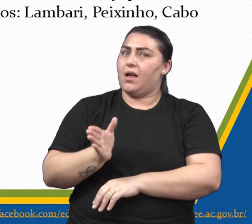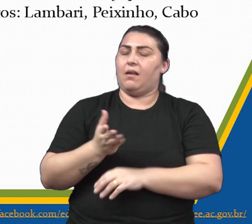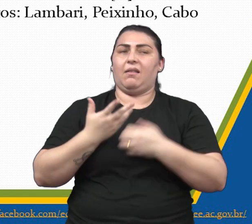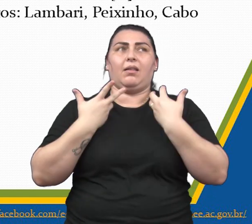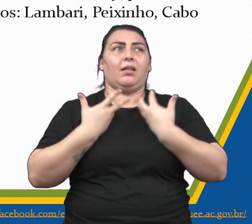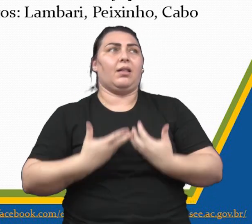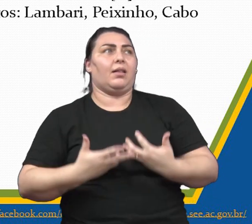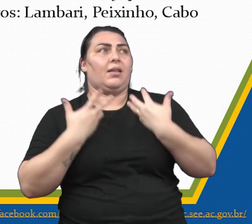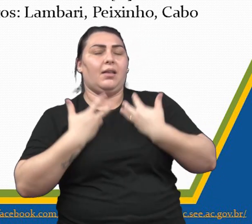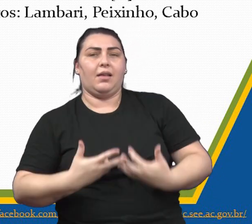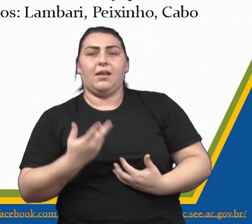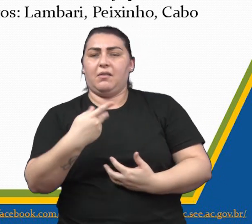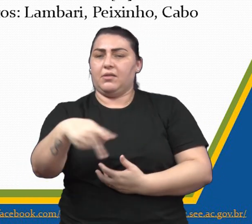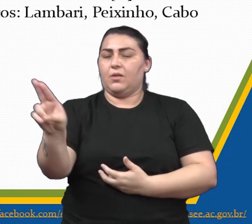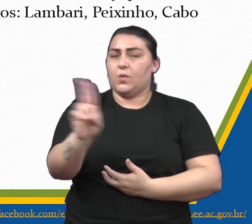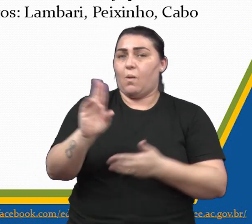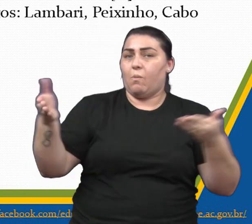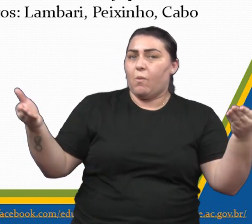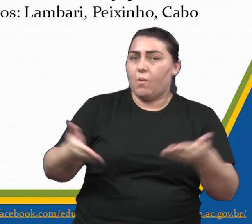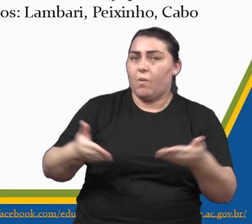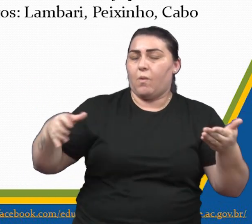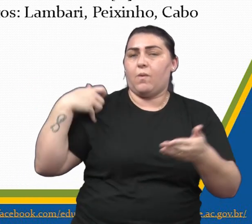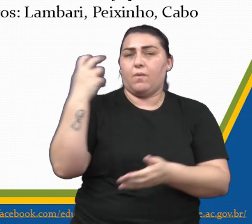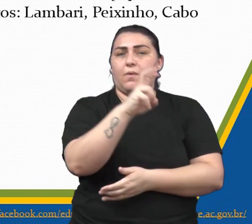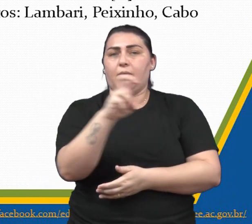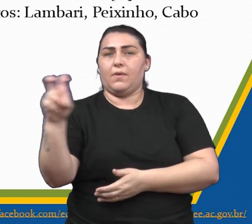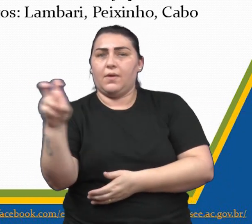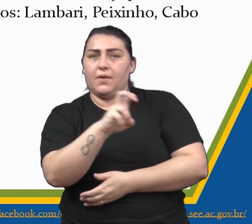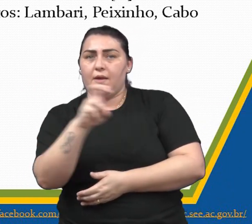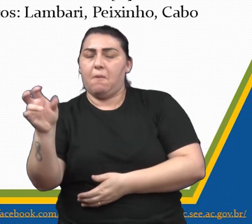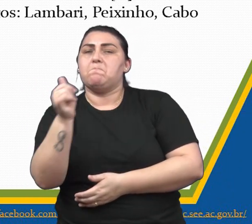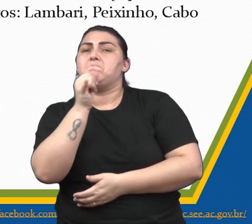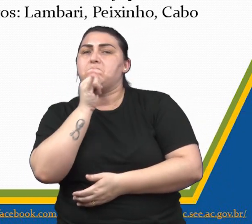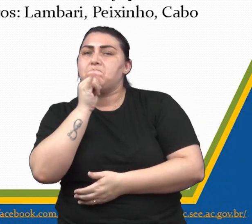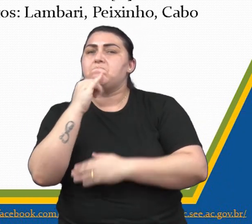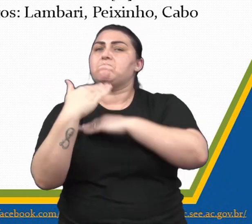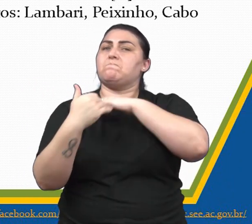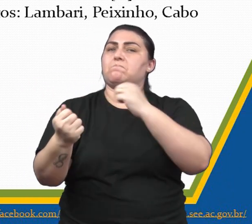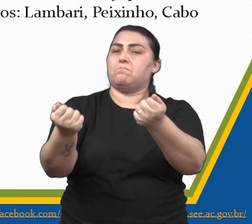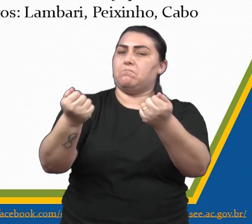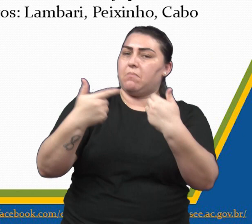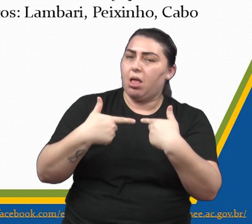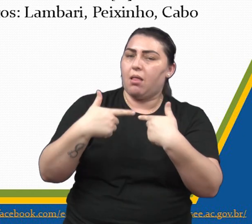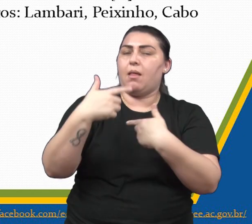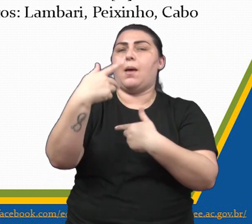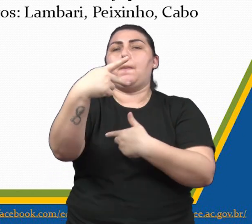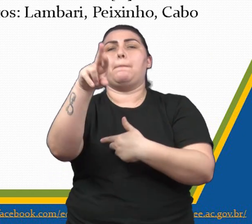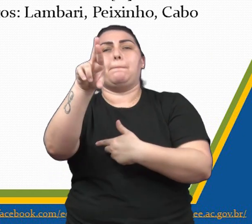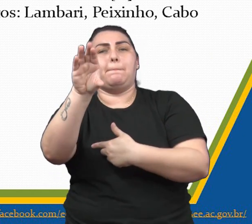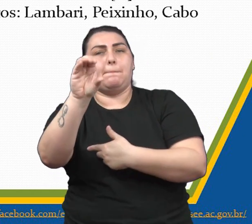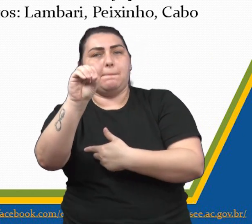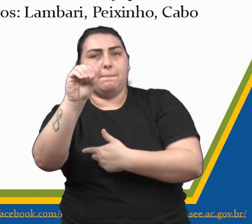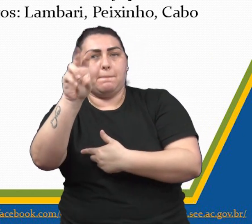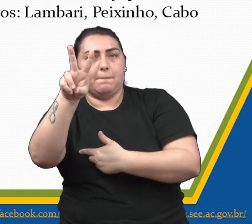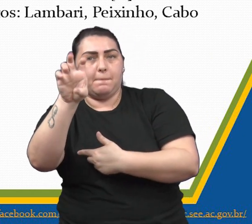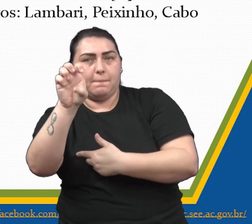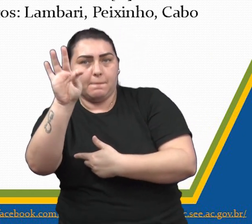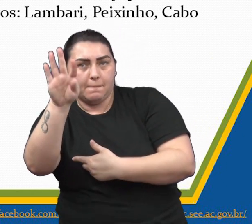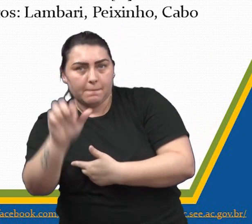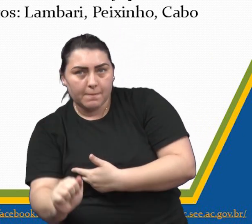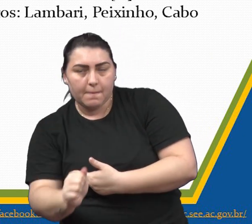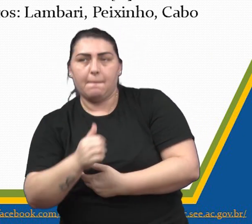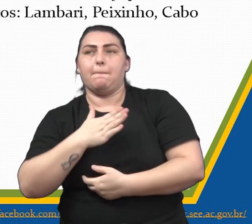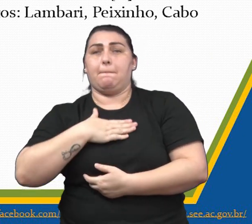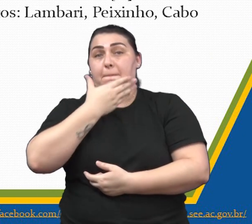cansam desse nome. Hoje, aos 55 anos, ainda sou chamado de Proveta. Foi uma das poucas vezes em que meu pai